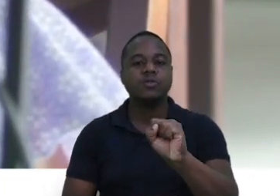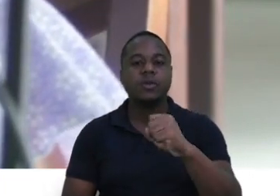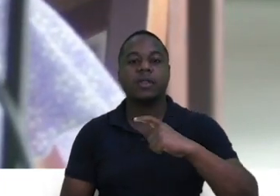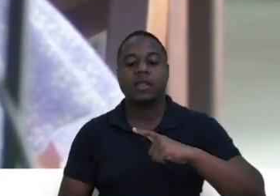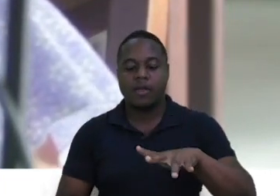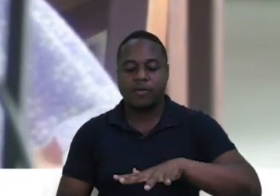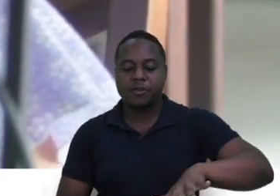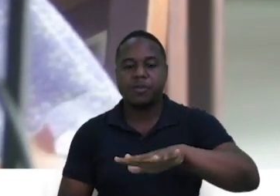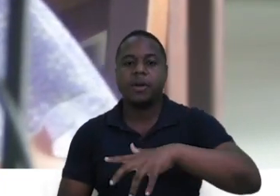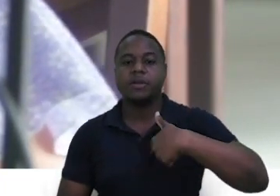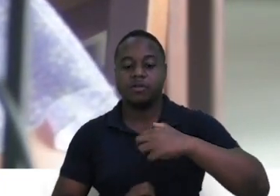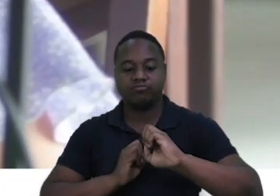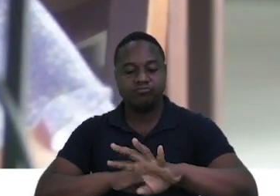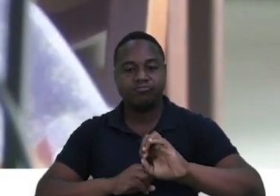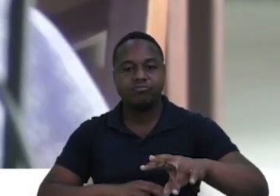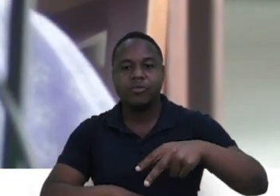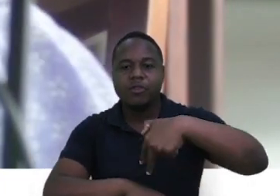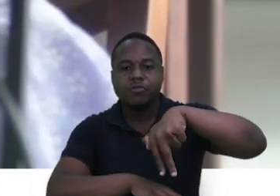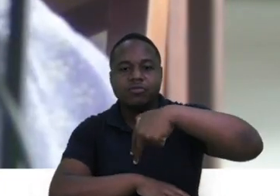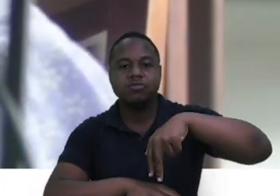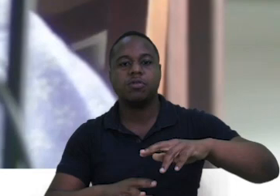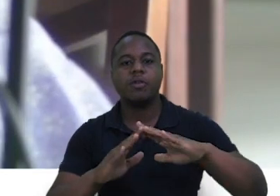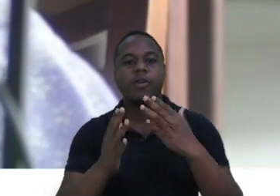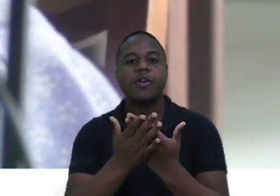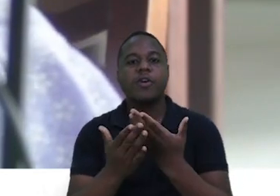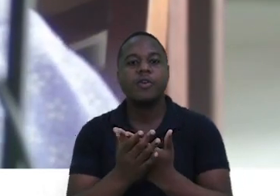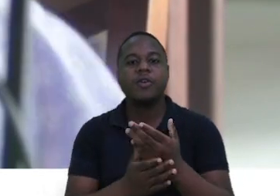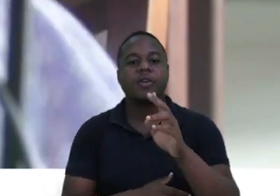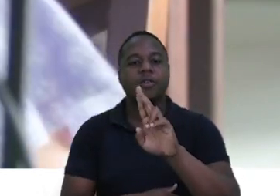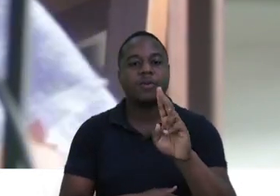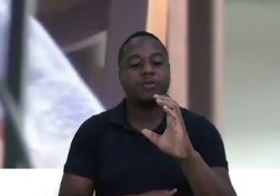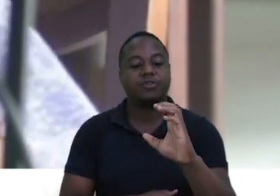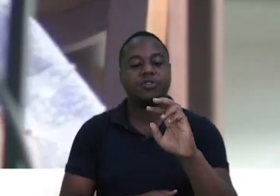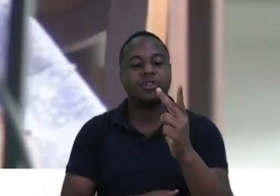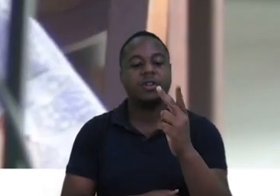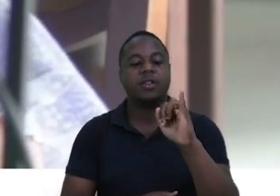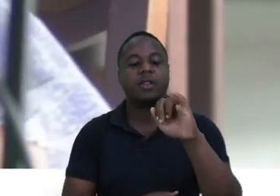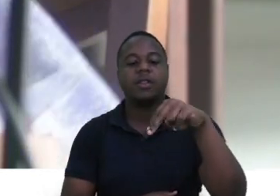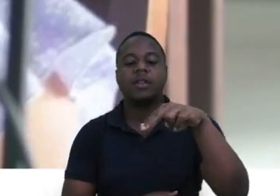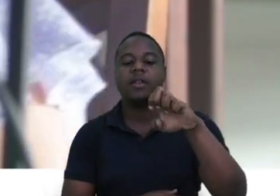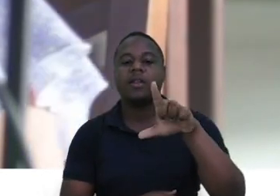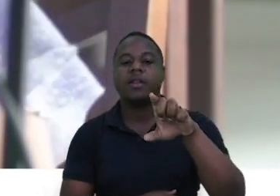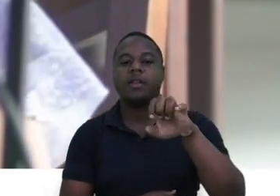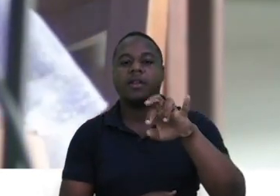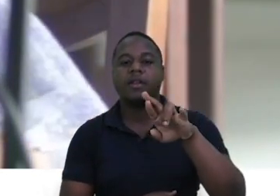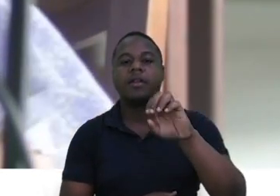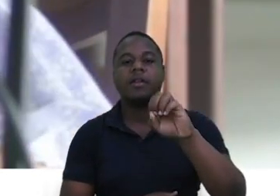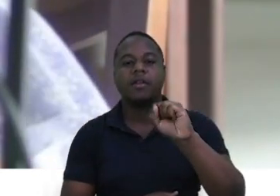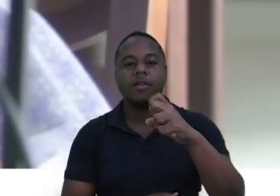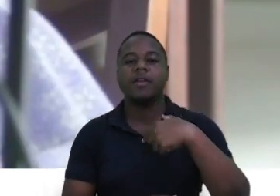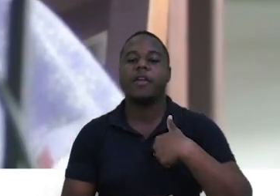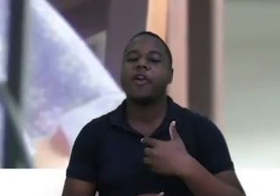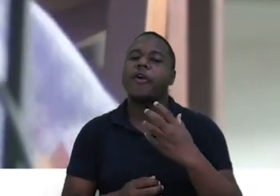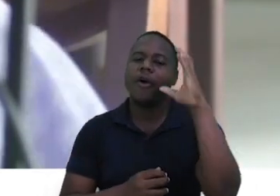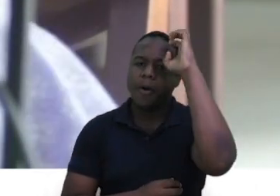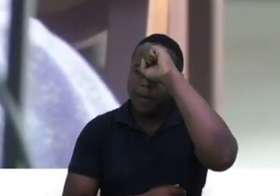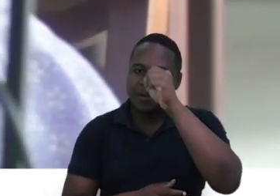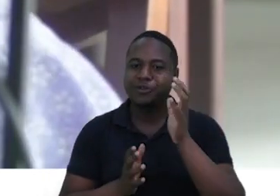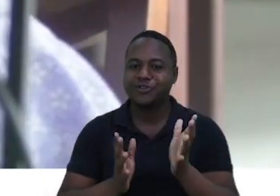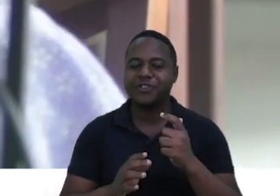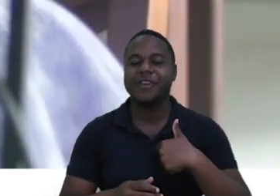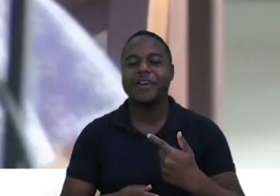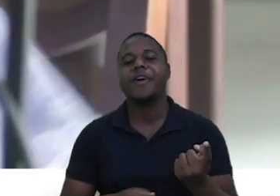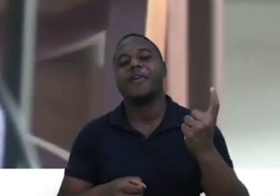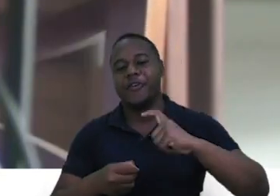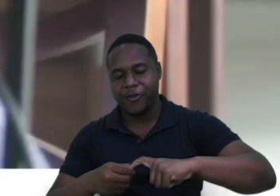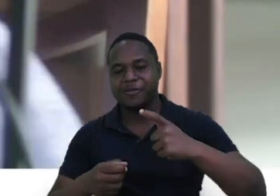espaço para aulas de forró. Dono da Escola Chineleiros, de Lauro de Freitas, qual eu também já fui aluna e voltarei,